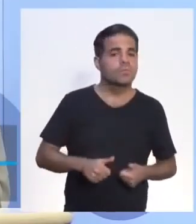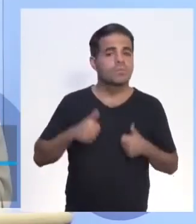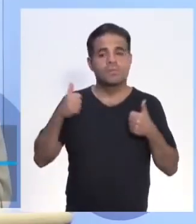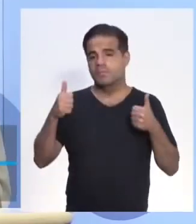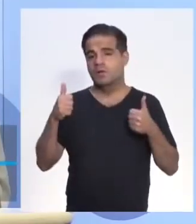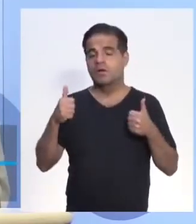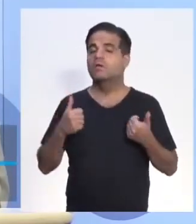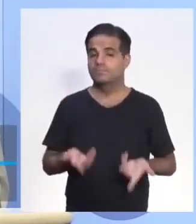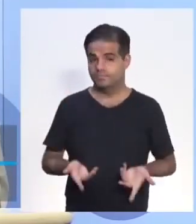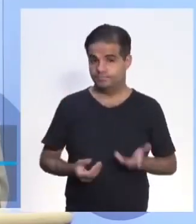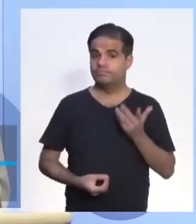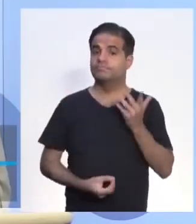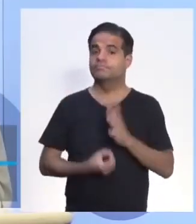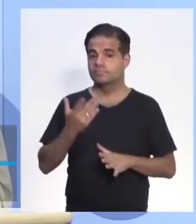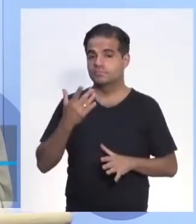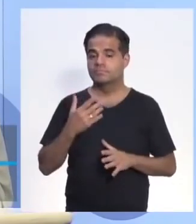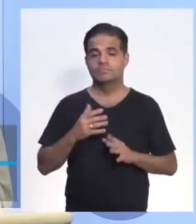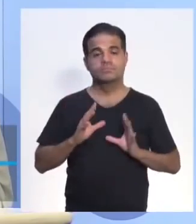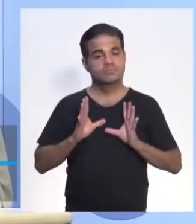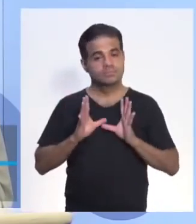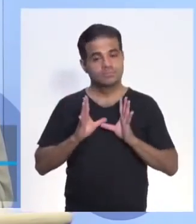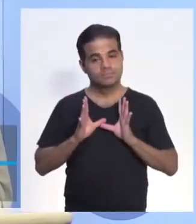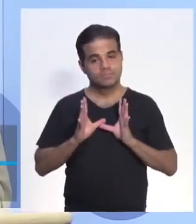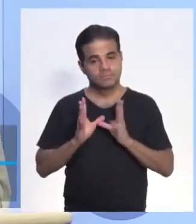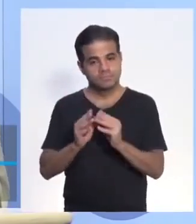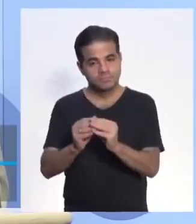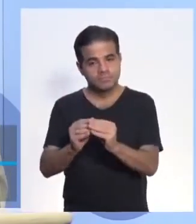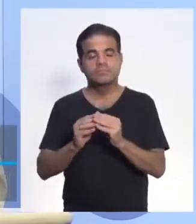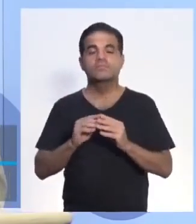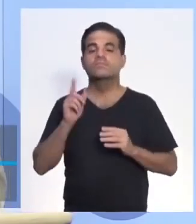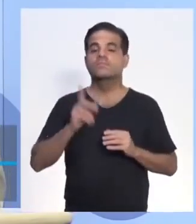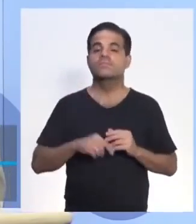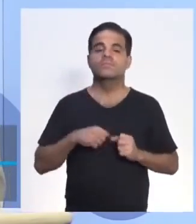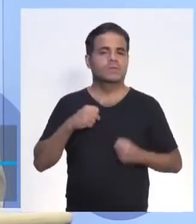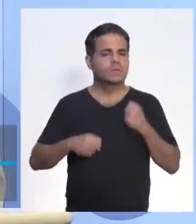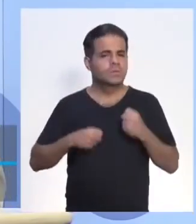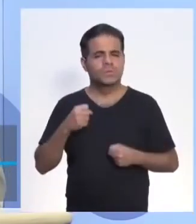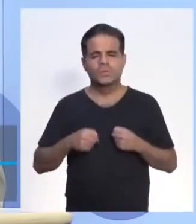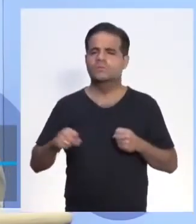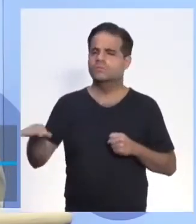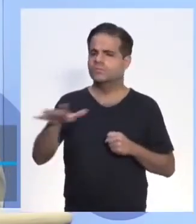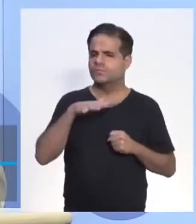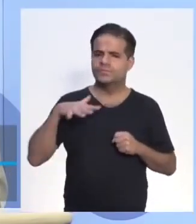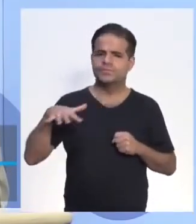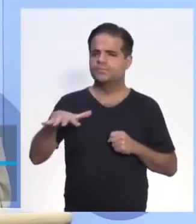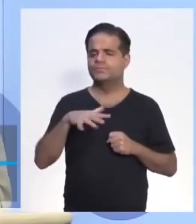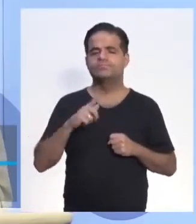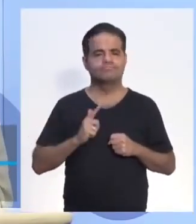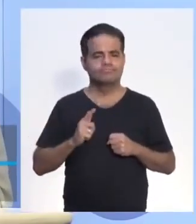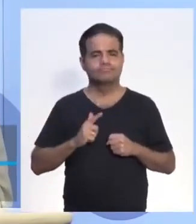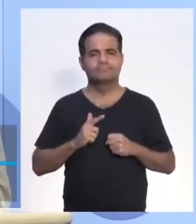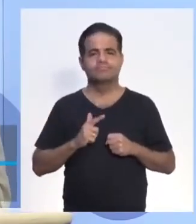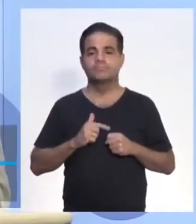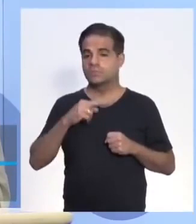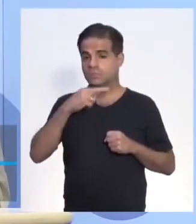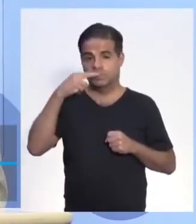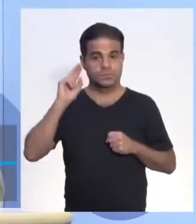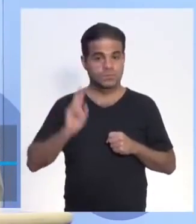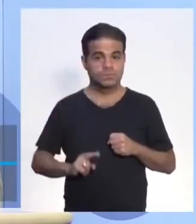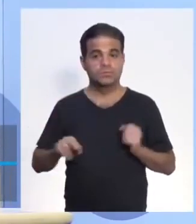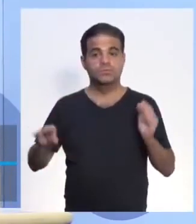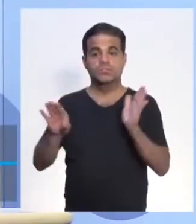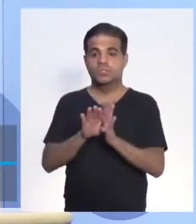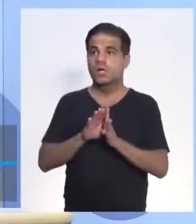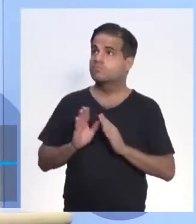melhor, gerando então, para contextualizar com você aqui, Paulo, a corrida espacial, né? Os russos conseguiram chegar